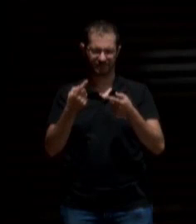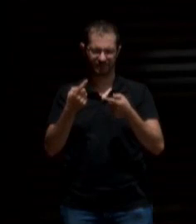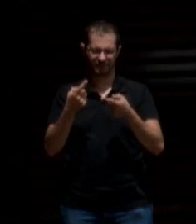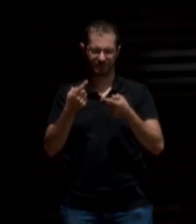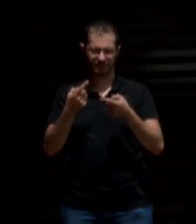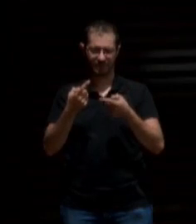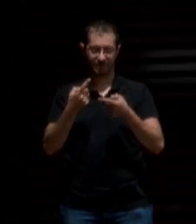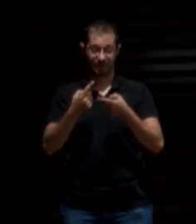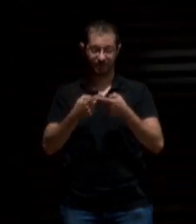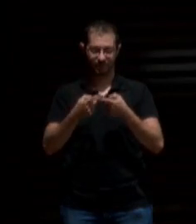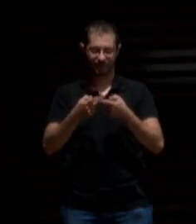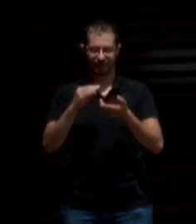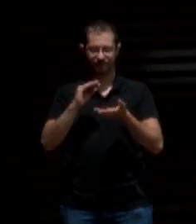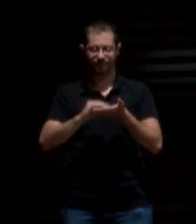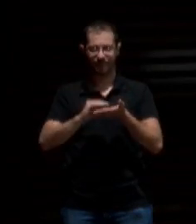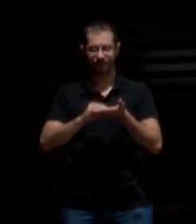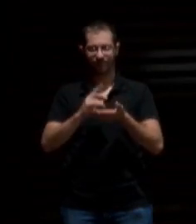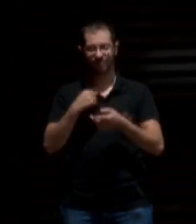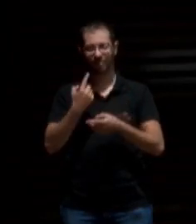simplesmente de nós não conhecermos a Tua pessoa.